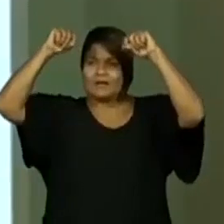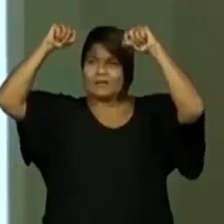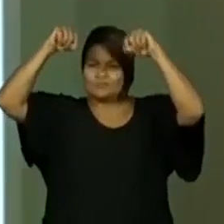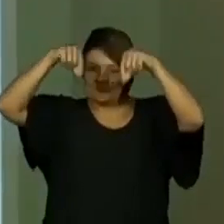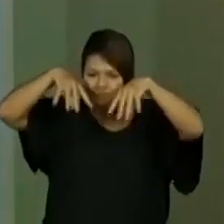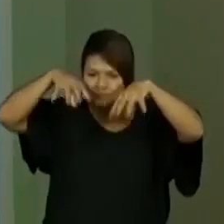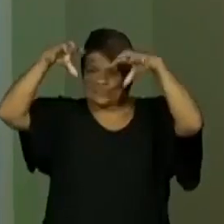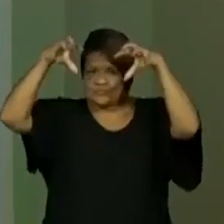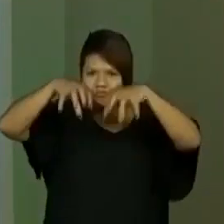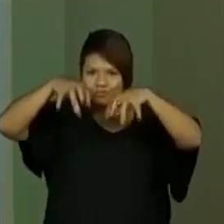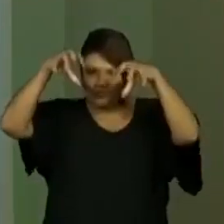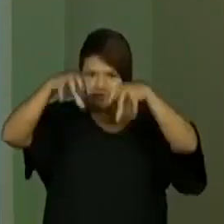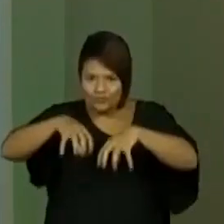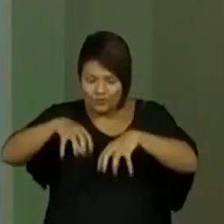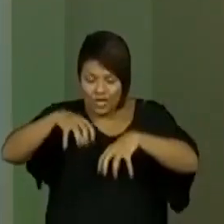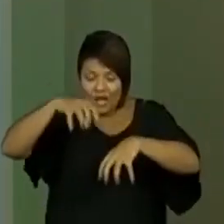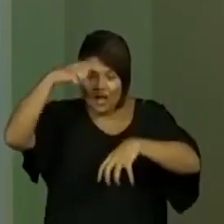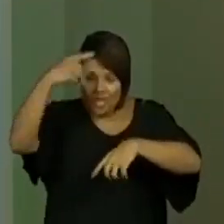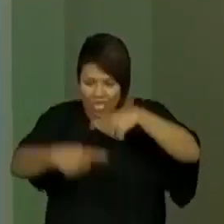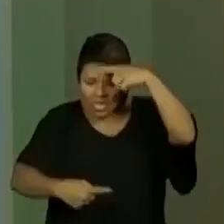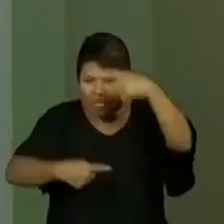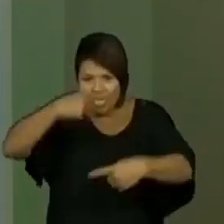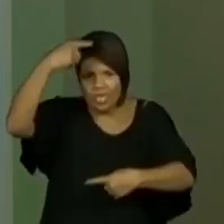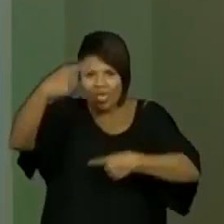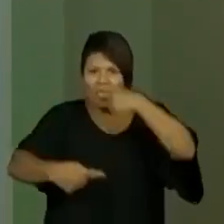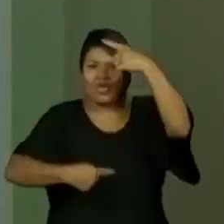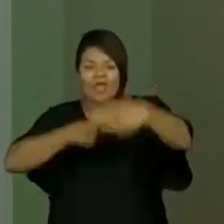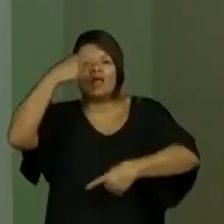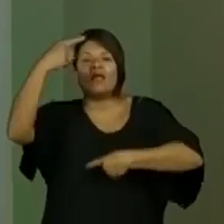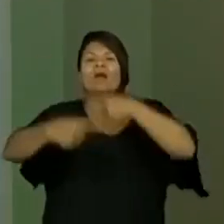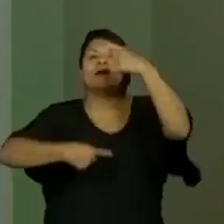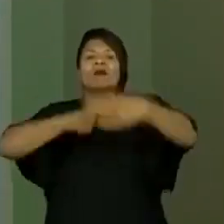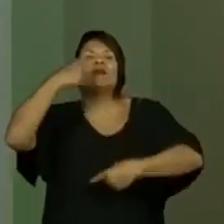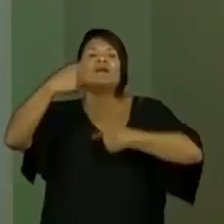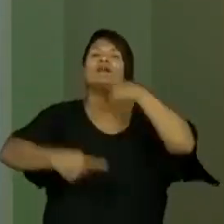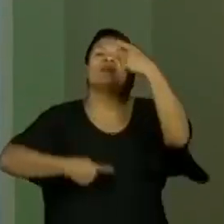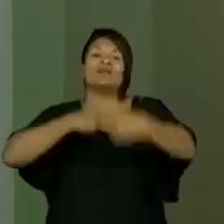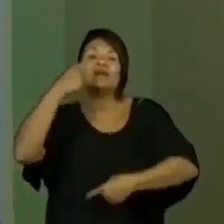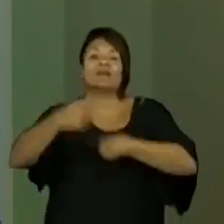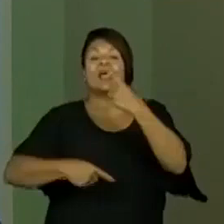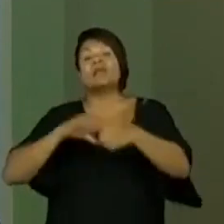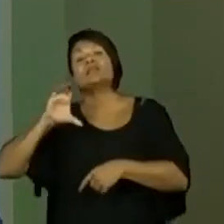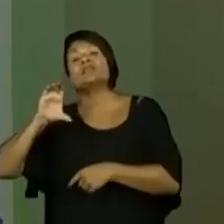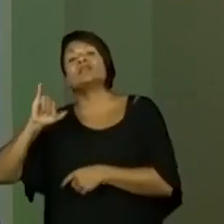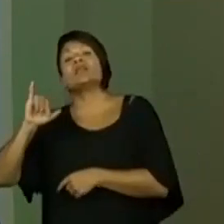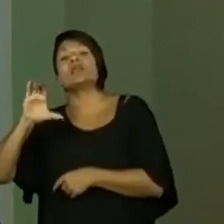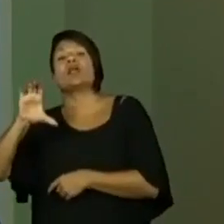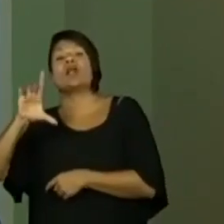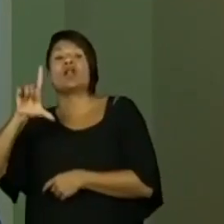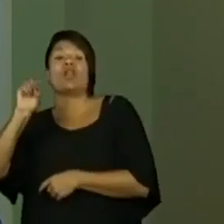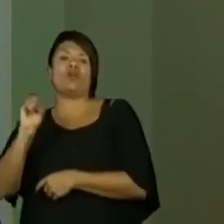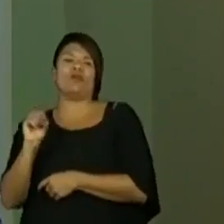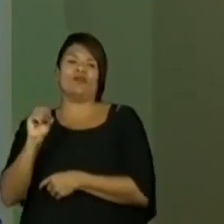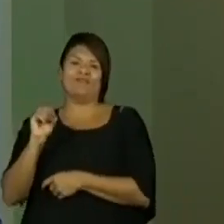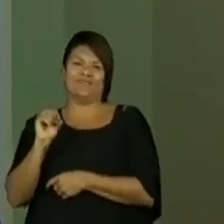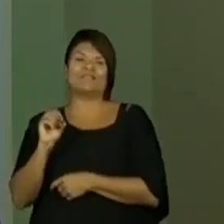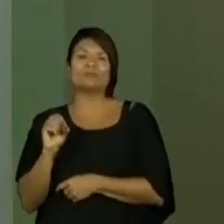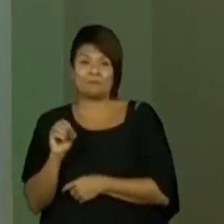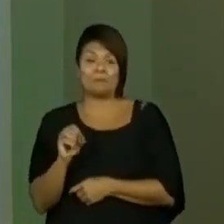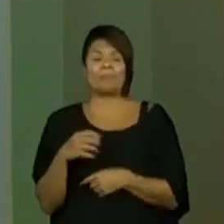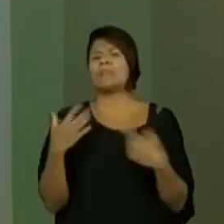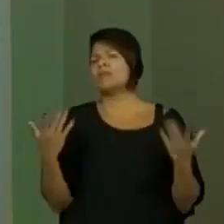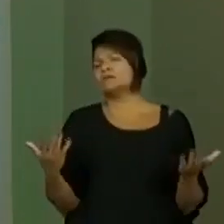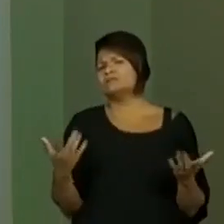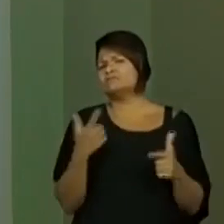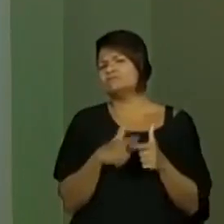é um ciclo. Ela vai e volta, vai e volta. E onde está o problema que eu falei para vocês logo no